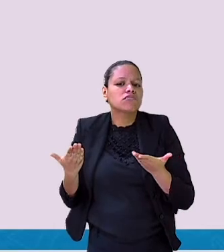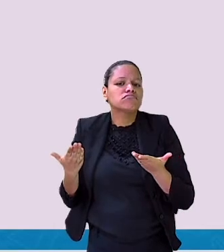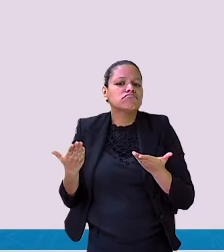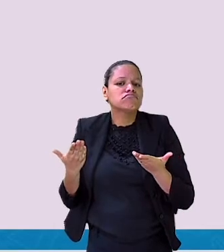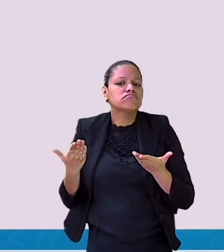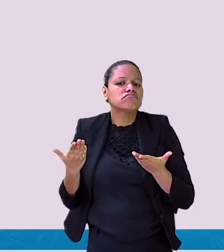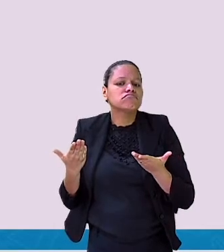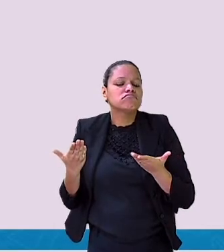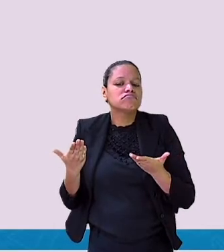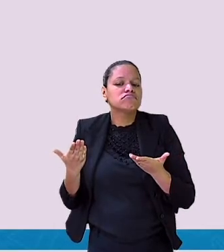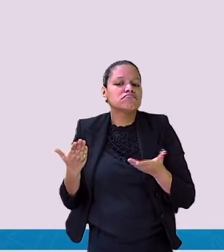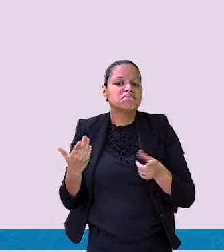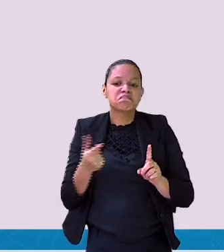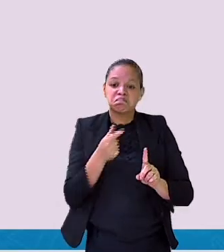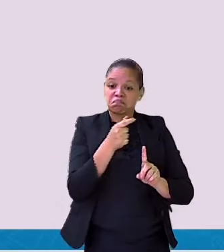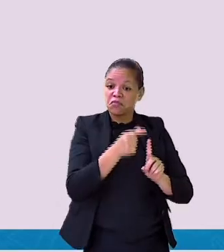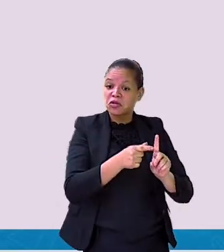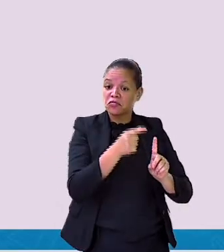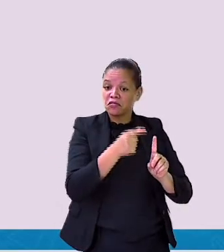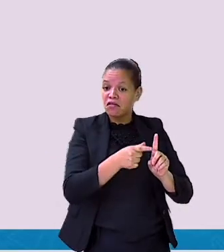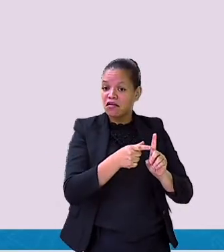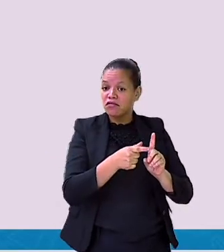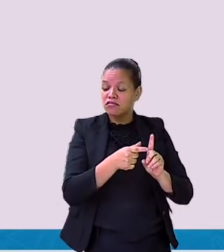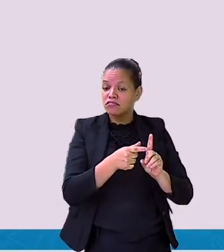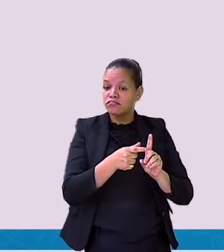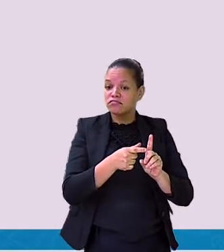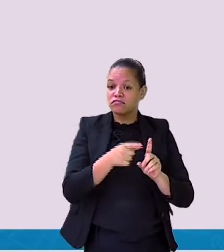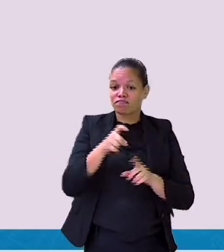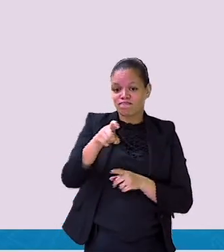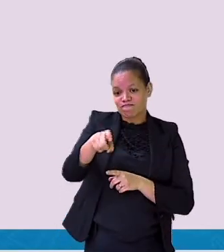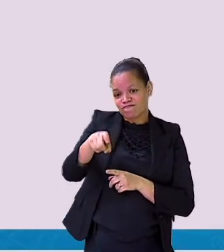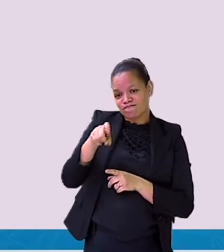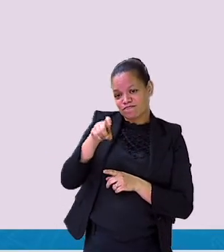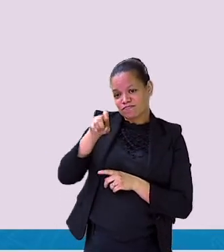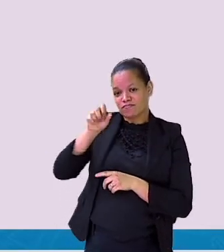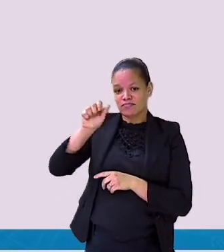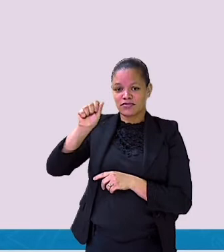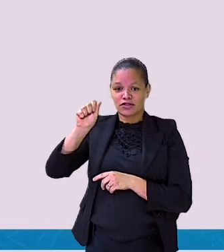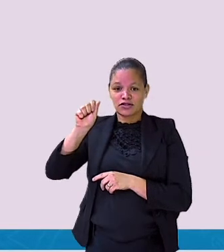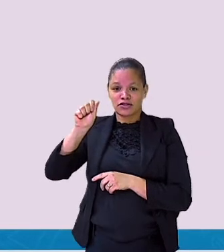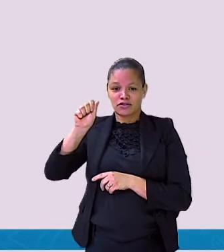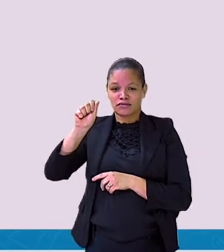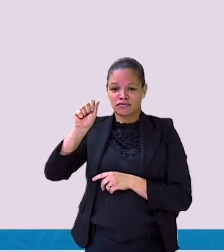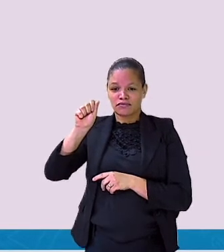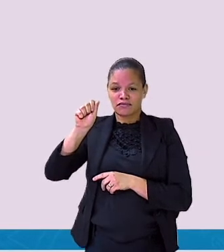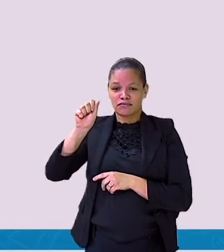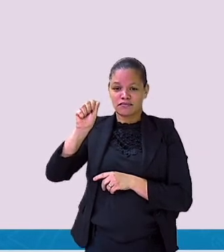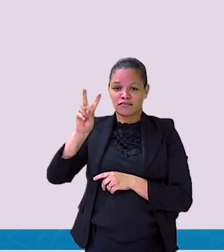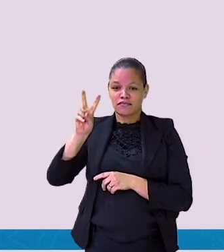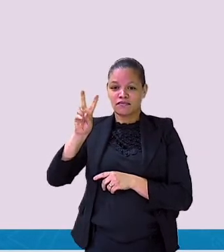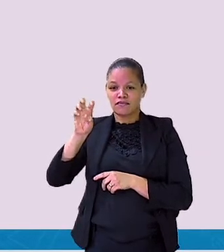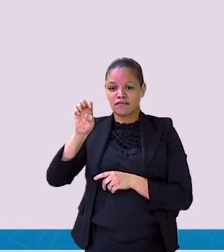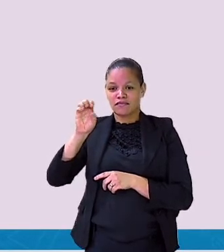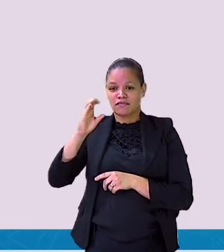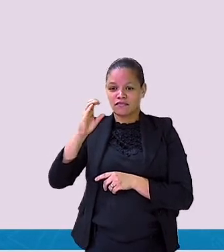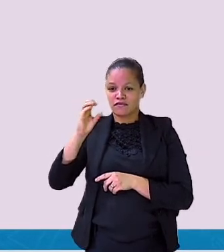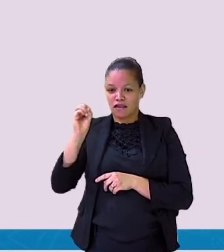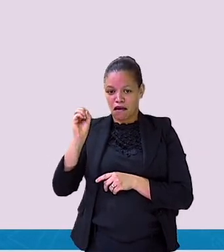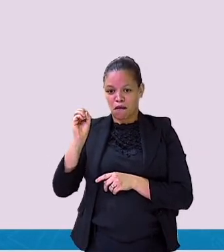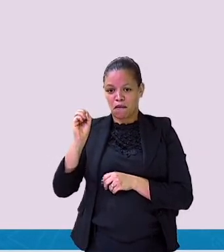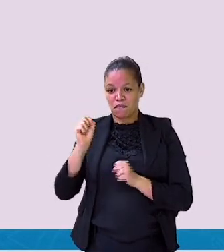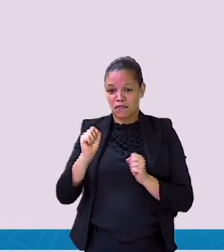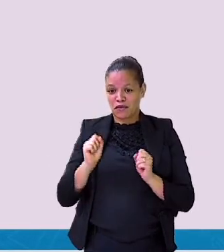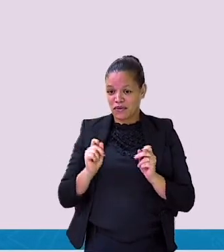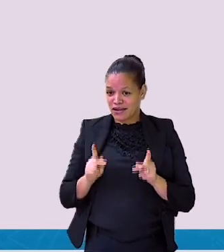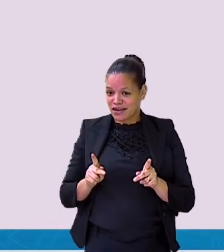do Chaveco. Quase ninguém lembrou do Chaveco aí, né, gente? Então, o Chaveco foi